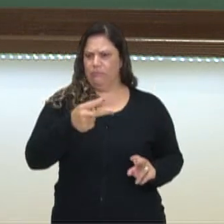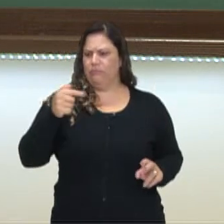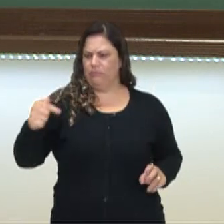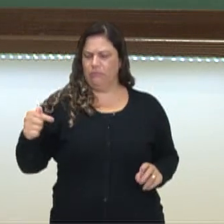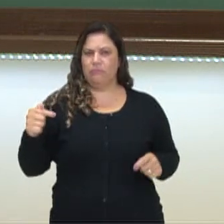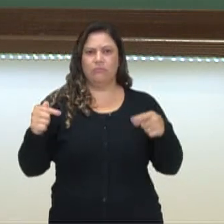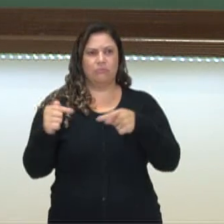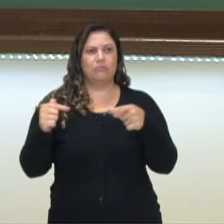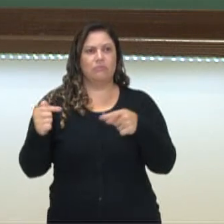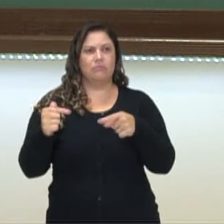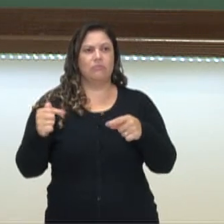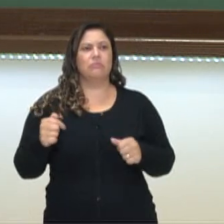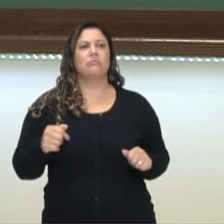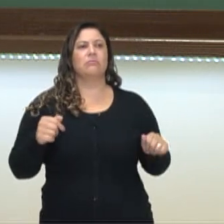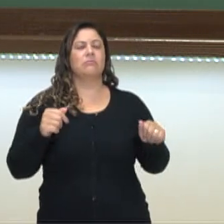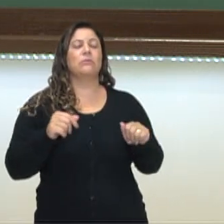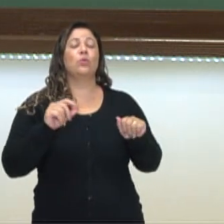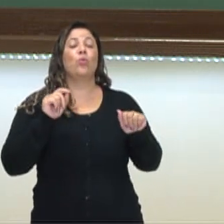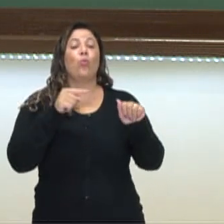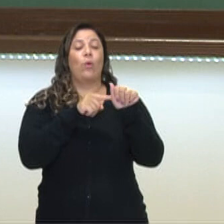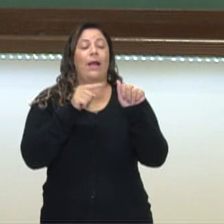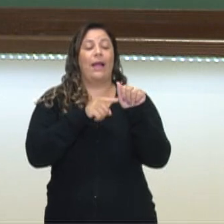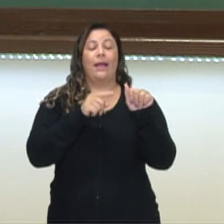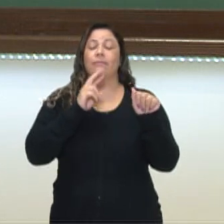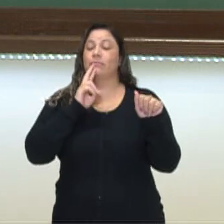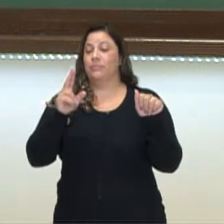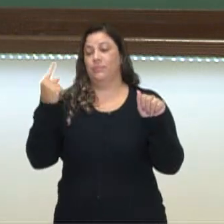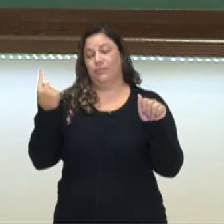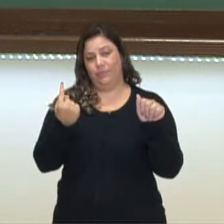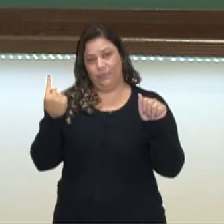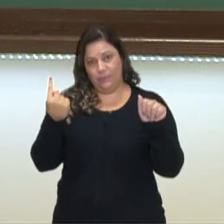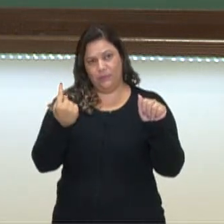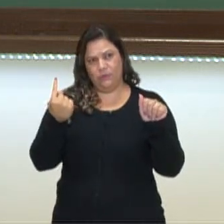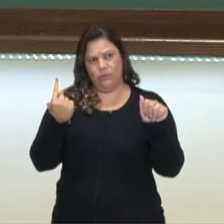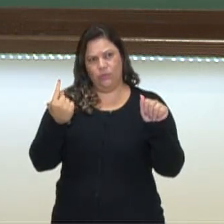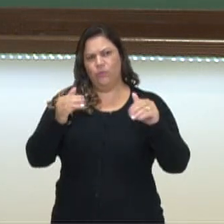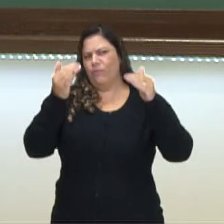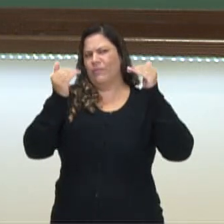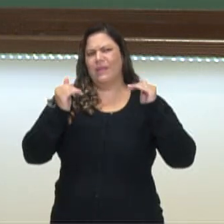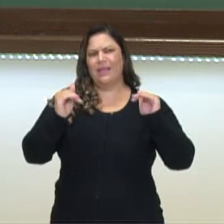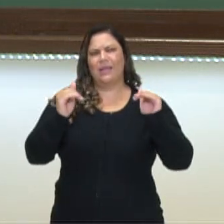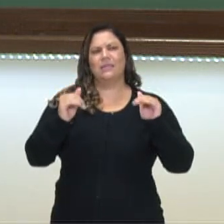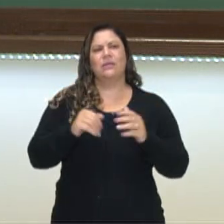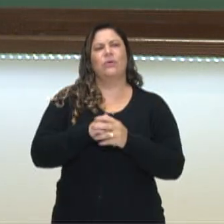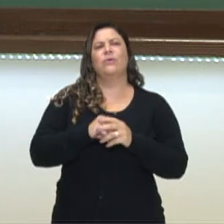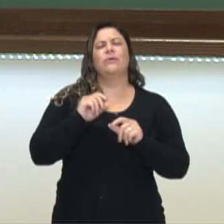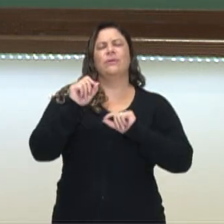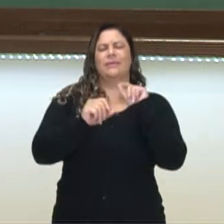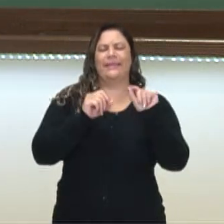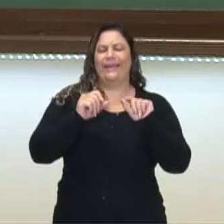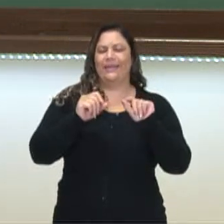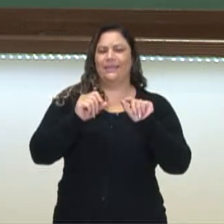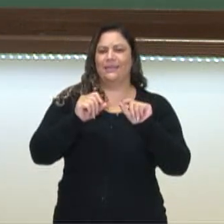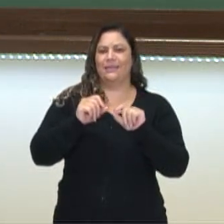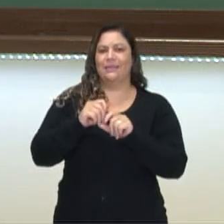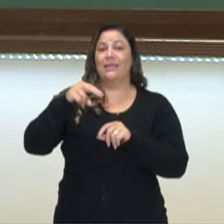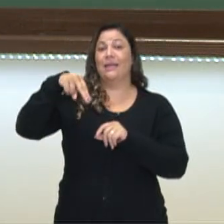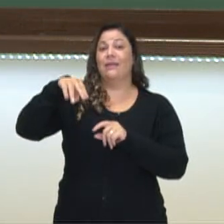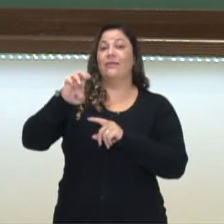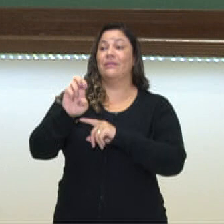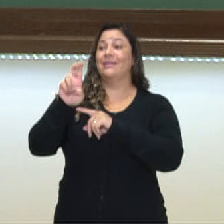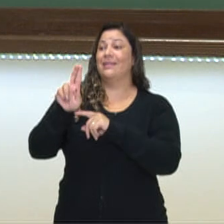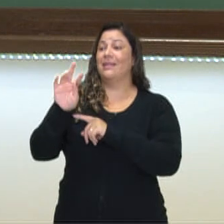a gente, no valor do A, só pode ser o número 1. Que propriedade que é essa? A propriedade do elemento neutro da